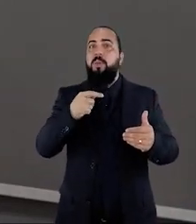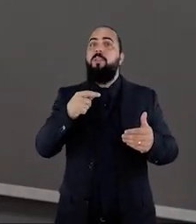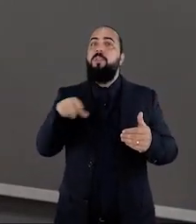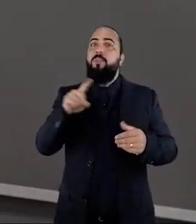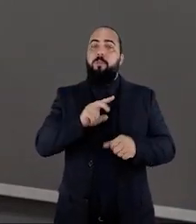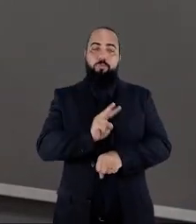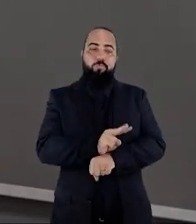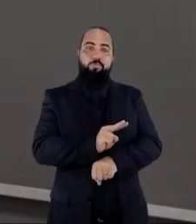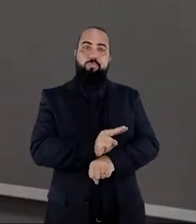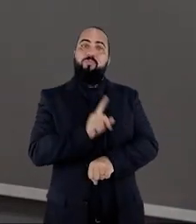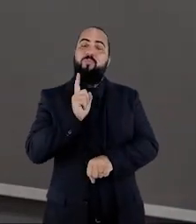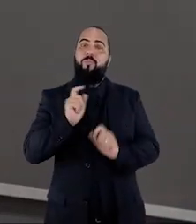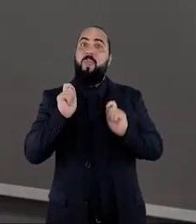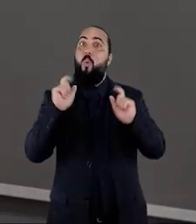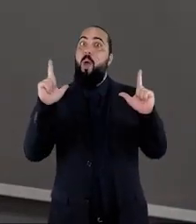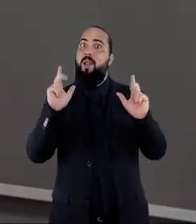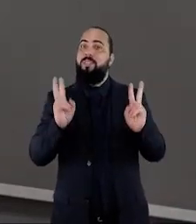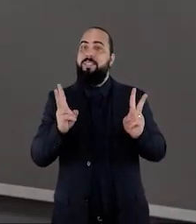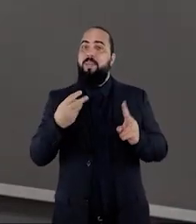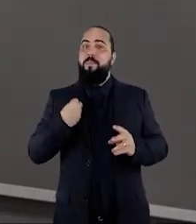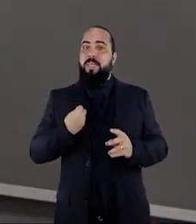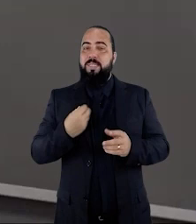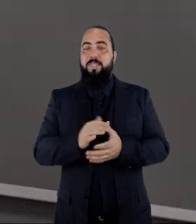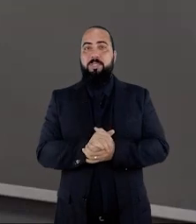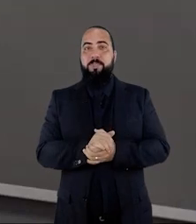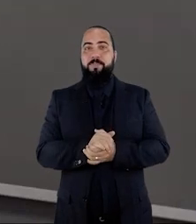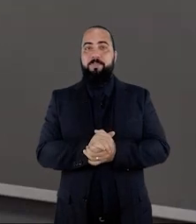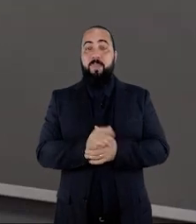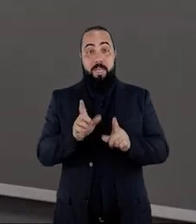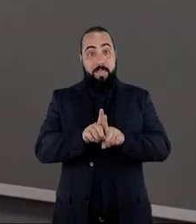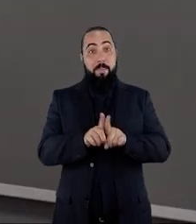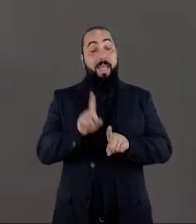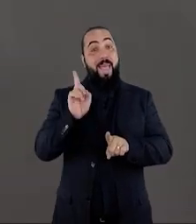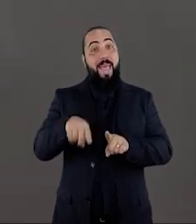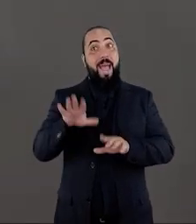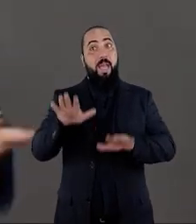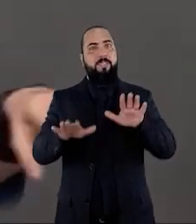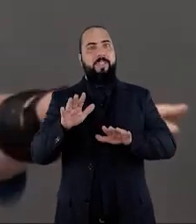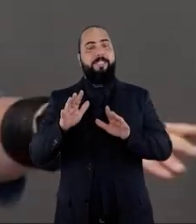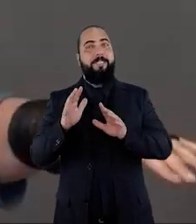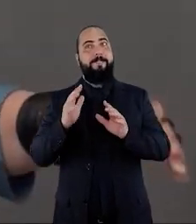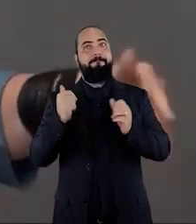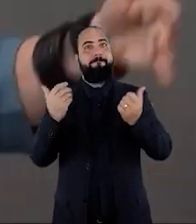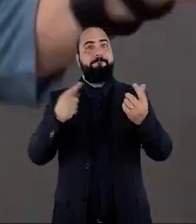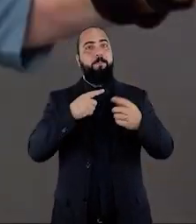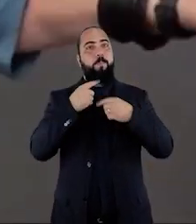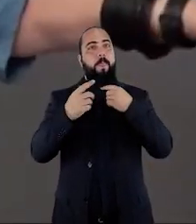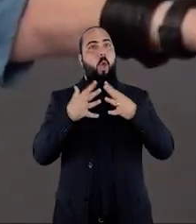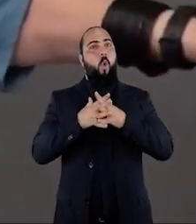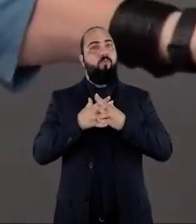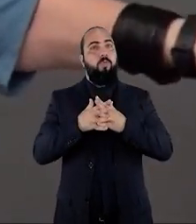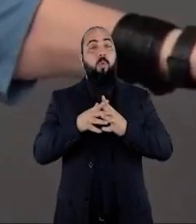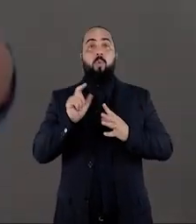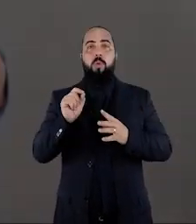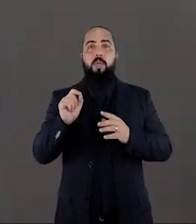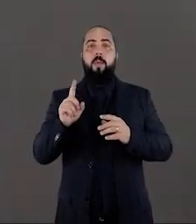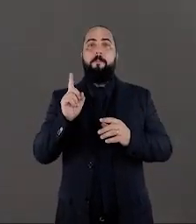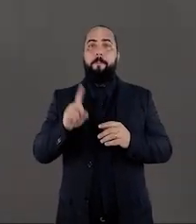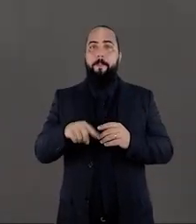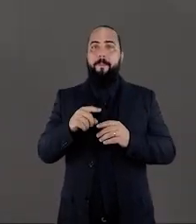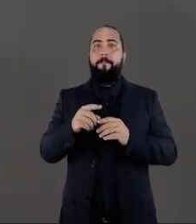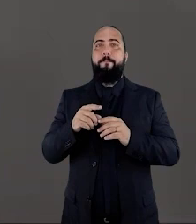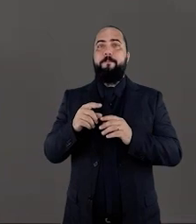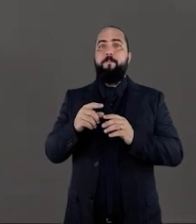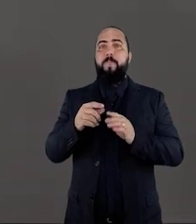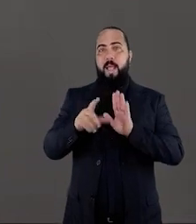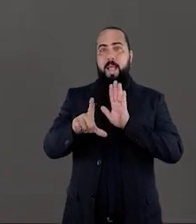pessoas, mulheres e homens, a gente reserva esse alerta sempre presente. Um dos grandes equívocos é justamente fazer